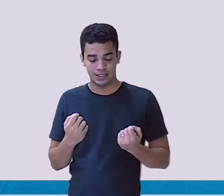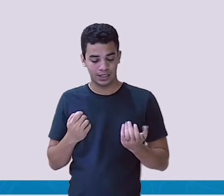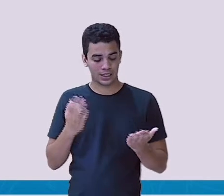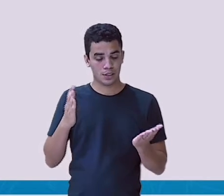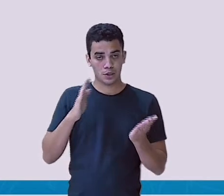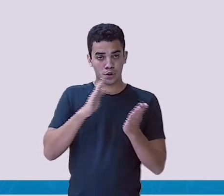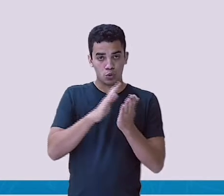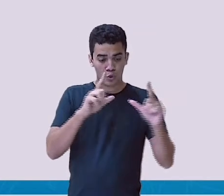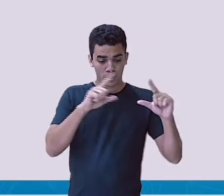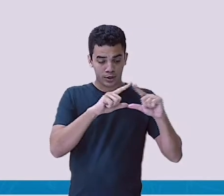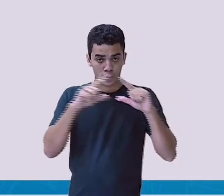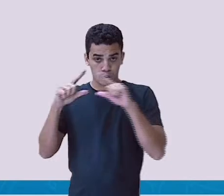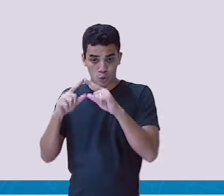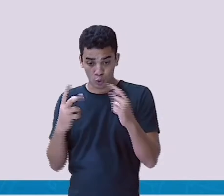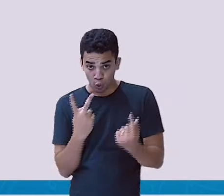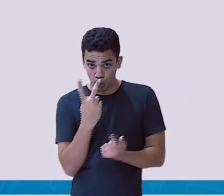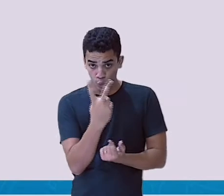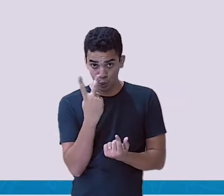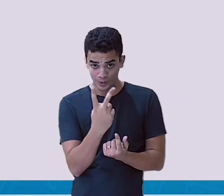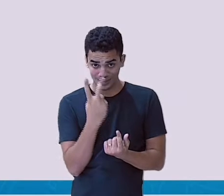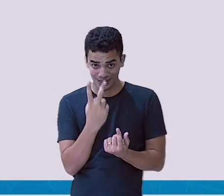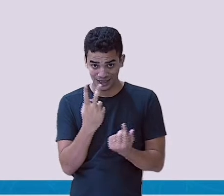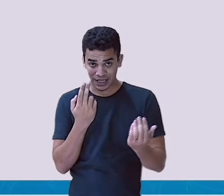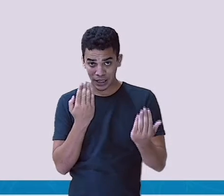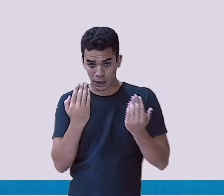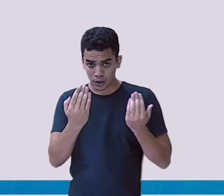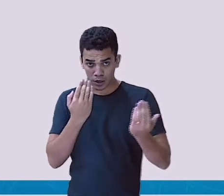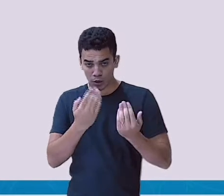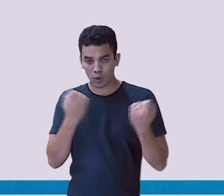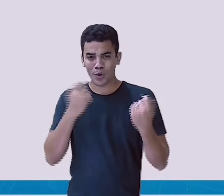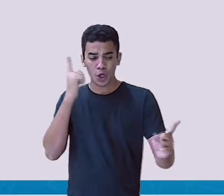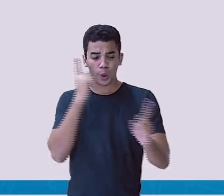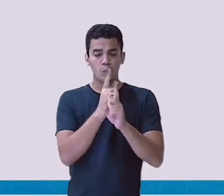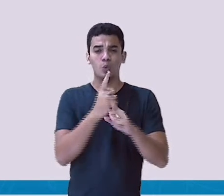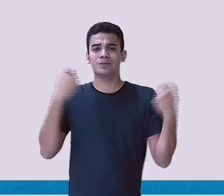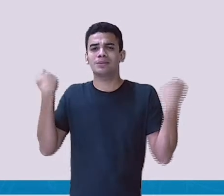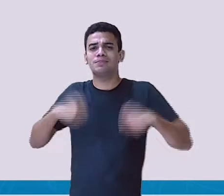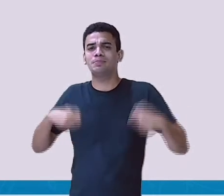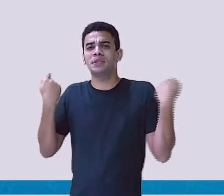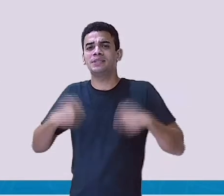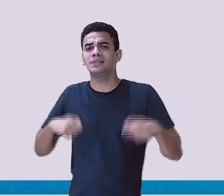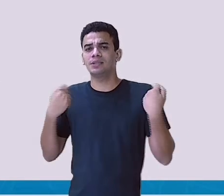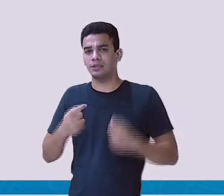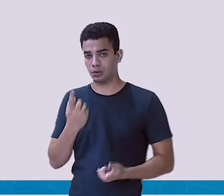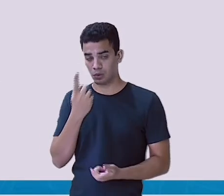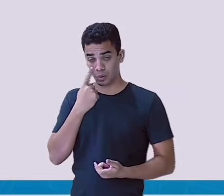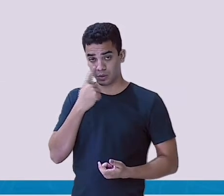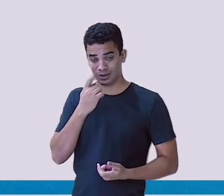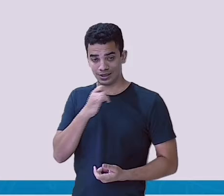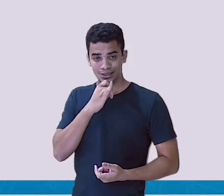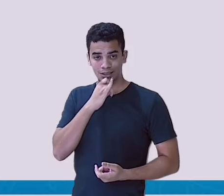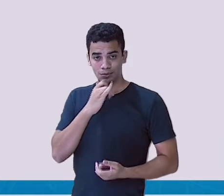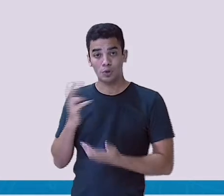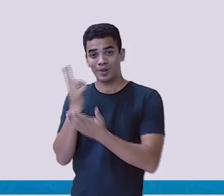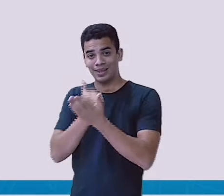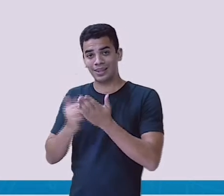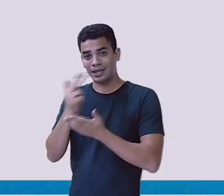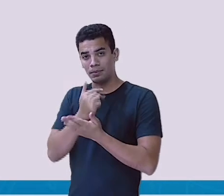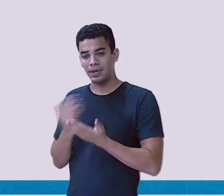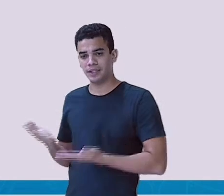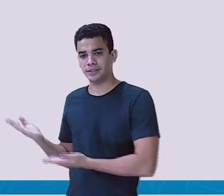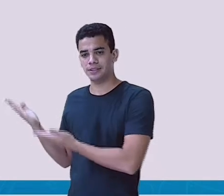o caso de congruência que se aplica a eles. Vejam que eu tenho aqui a medida dos lados, na